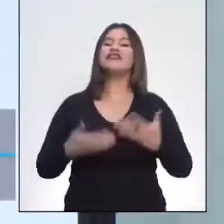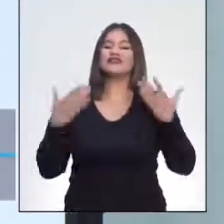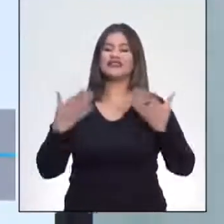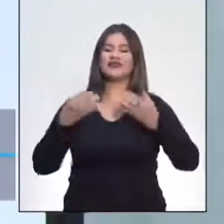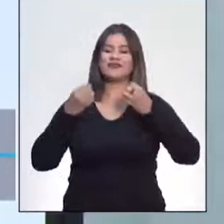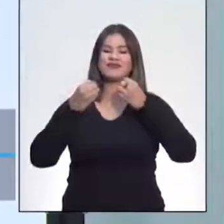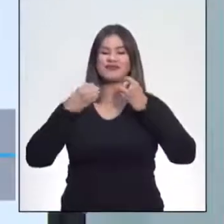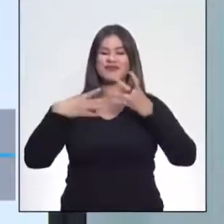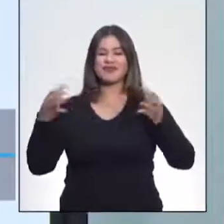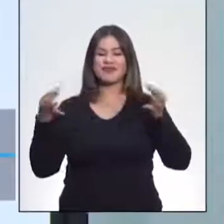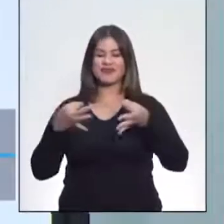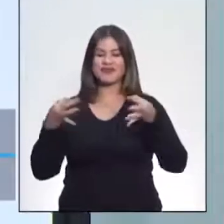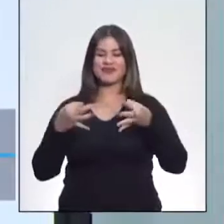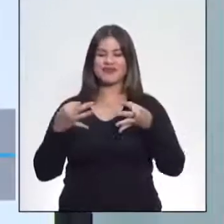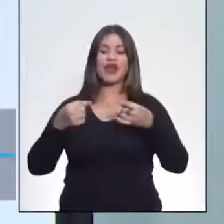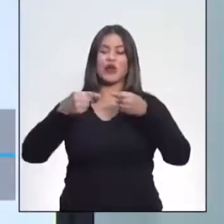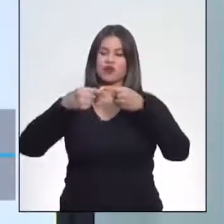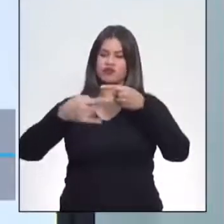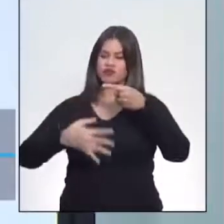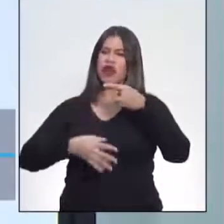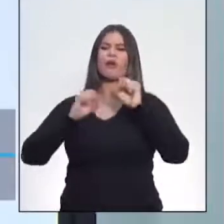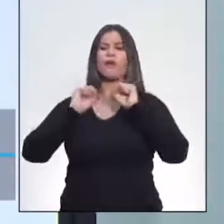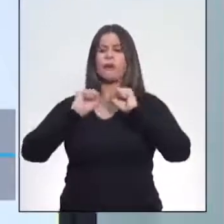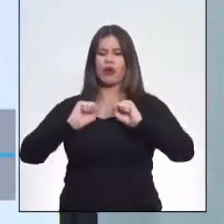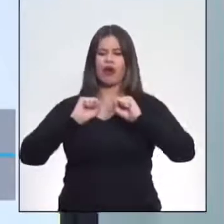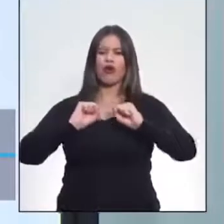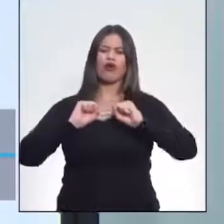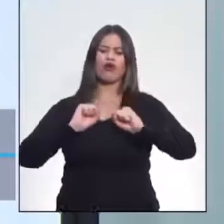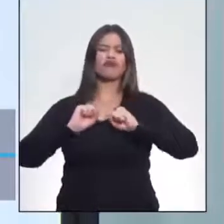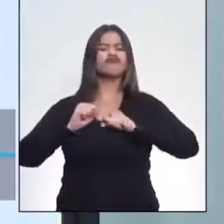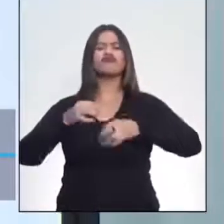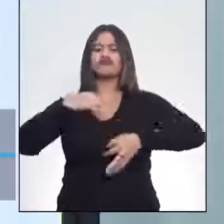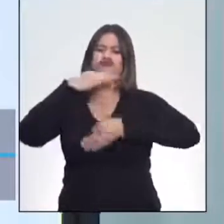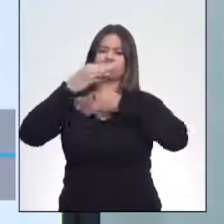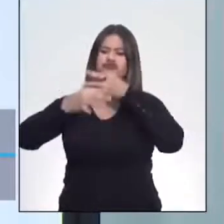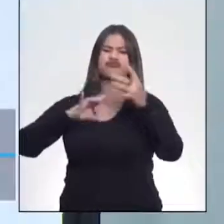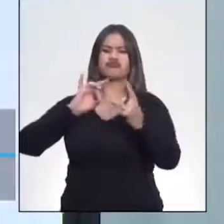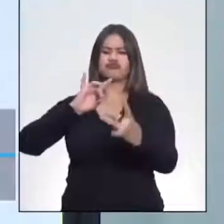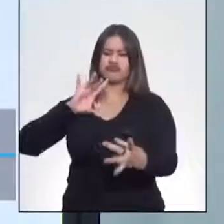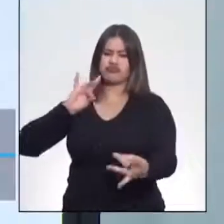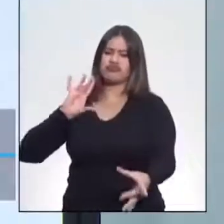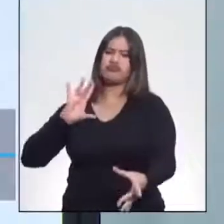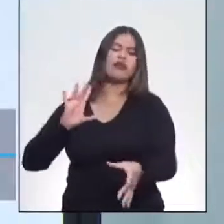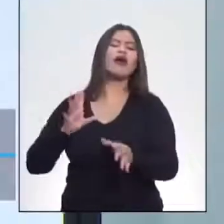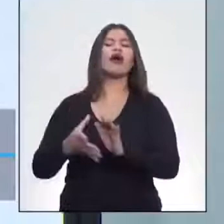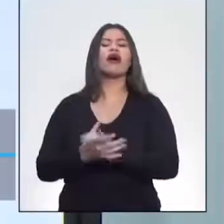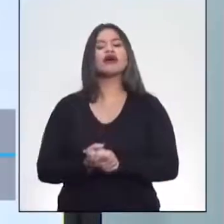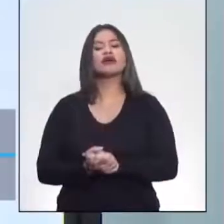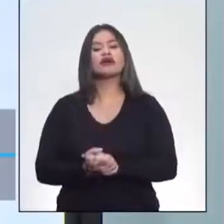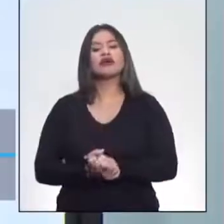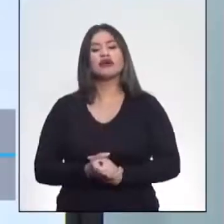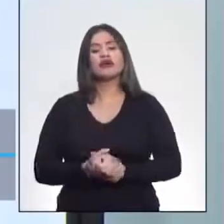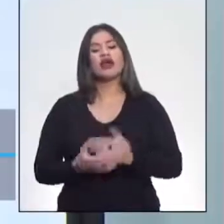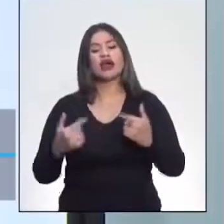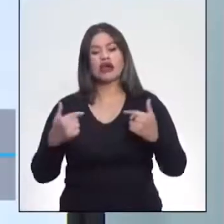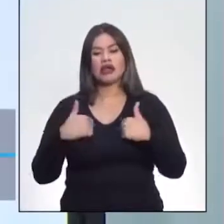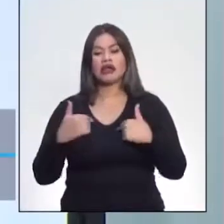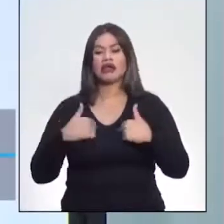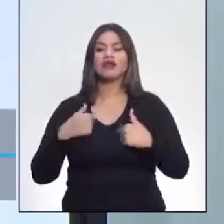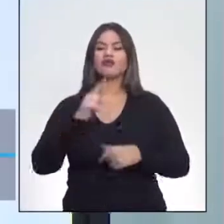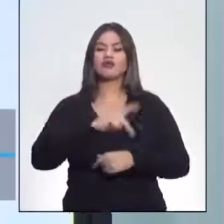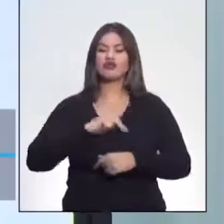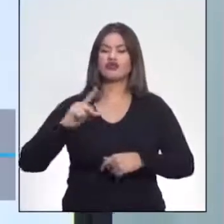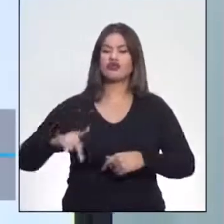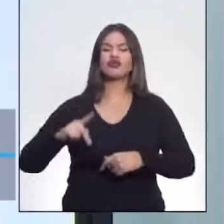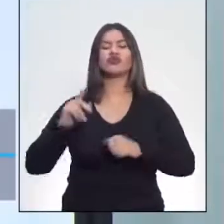continua participando coloque em suas as suas impressões na internet sempre que possível eu Professor